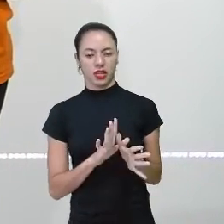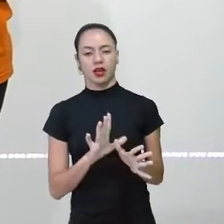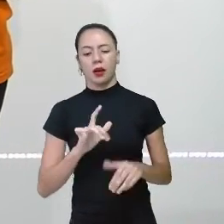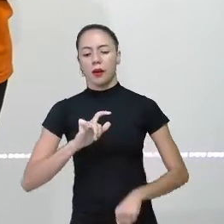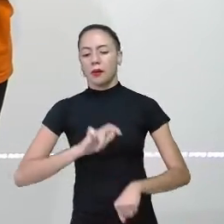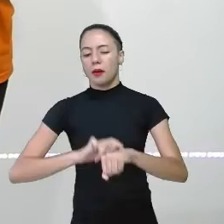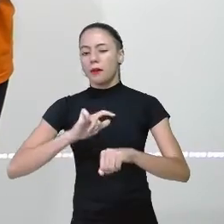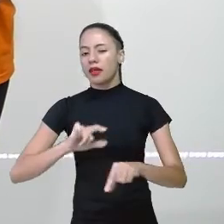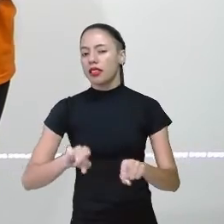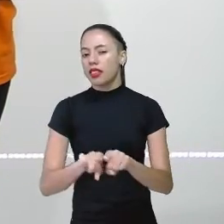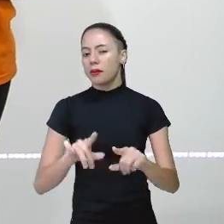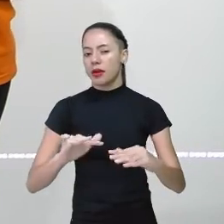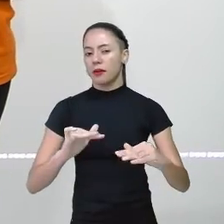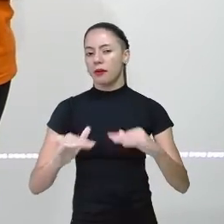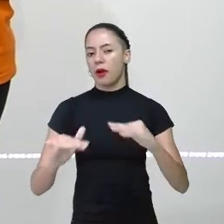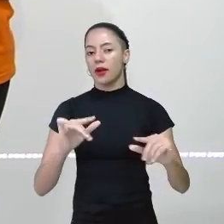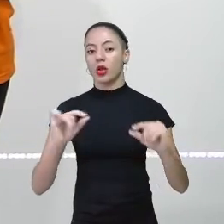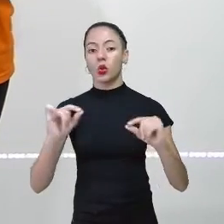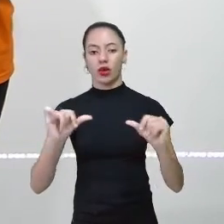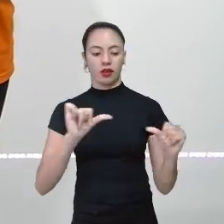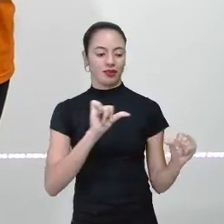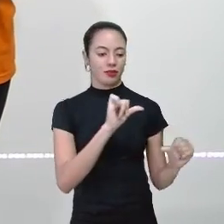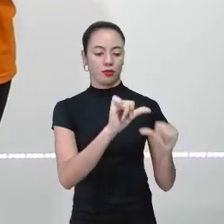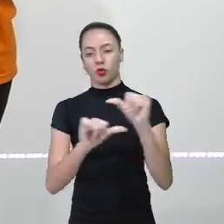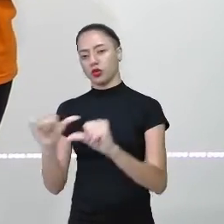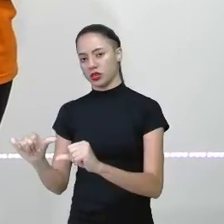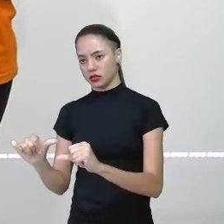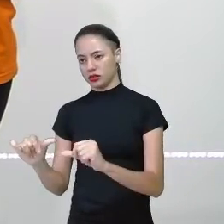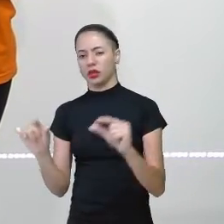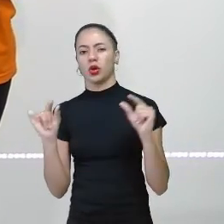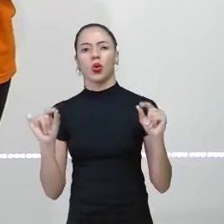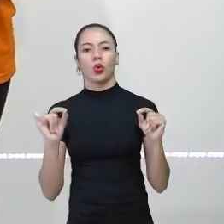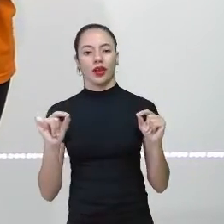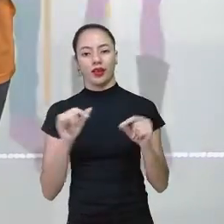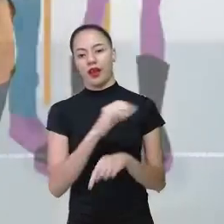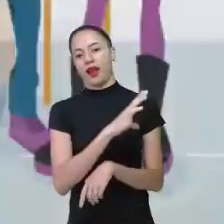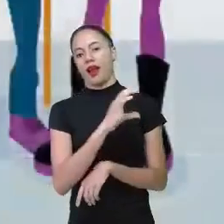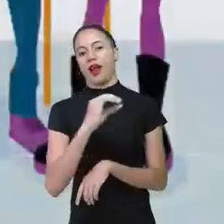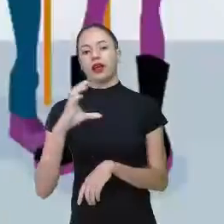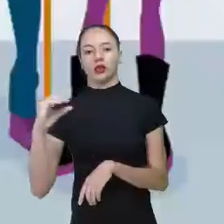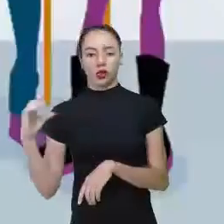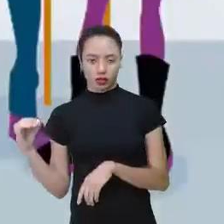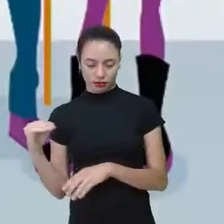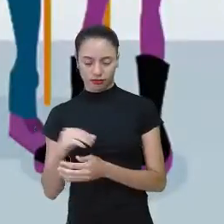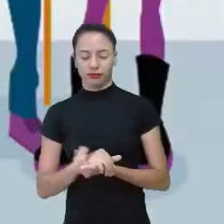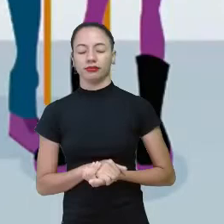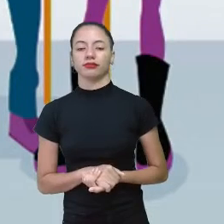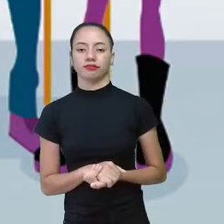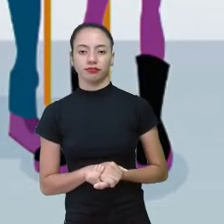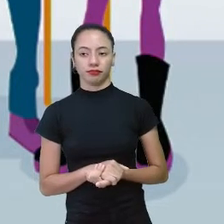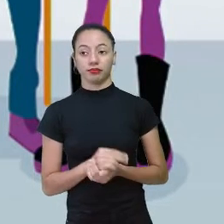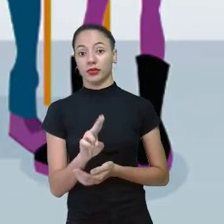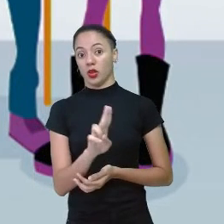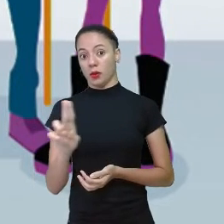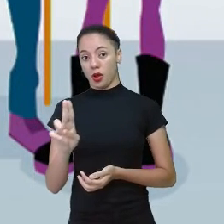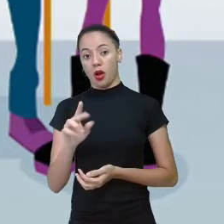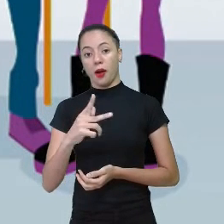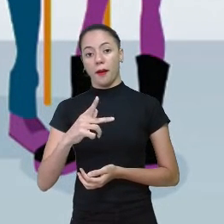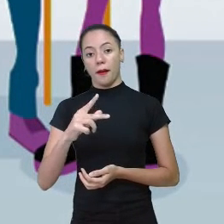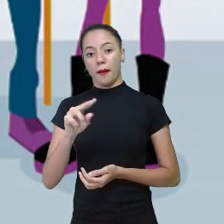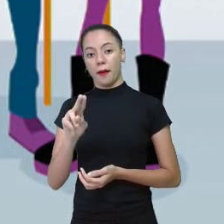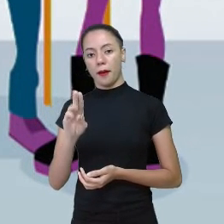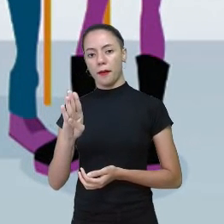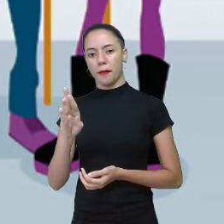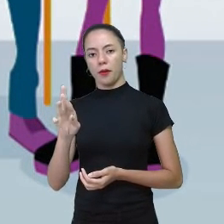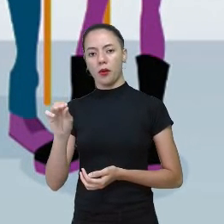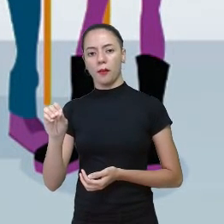esse movimento de transição, que é a adolescência, né? A gente falou aí, o título da aula é puberdade,